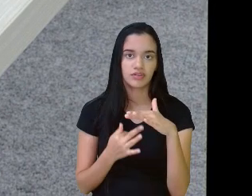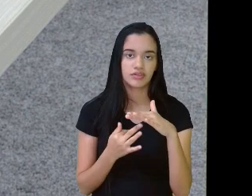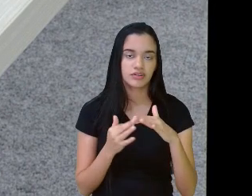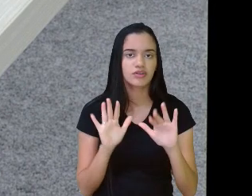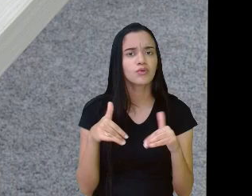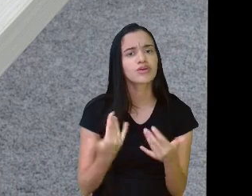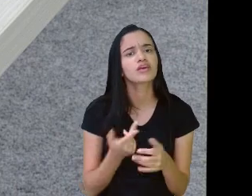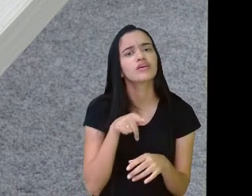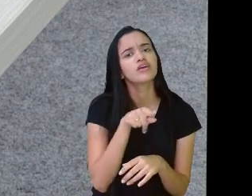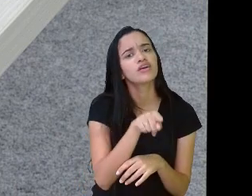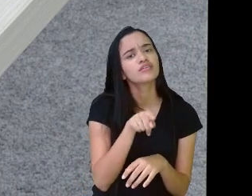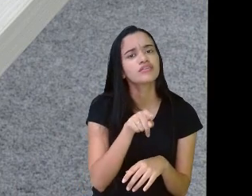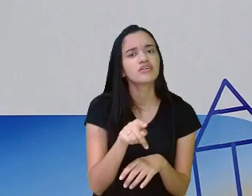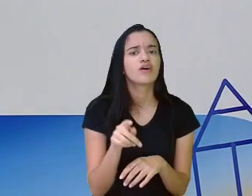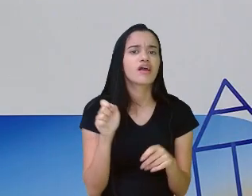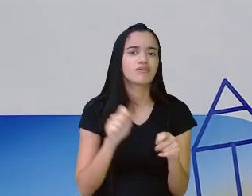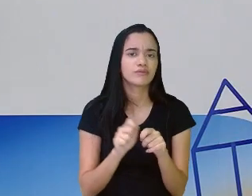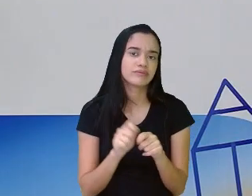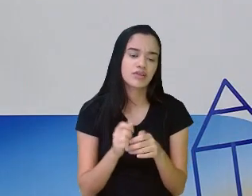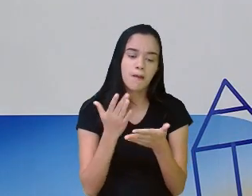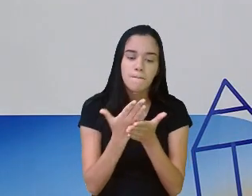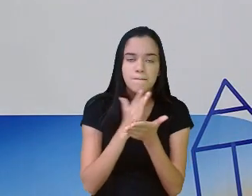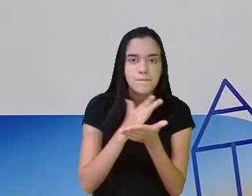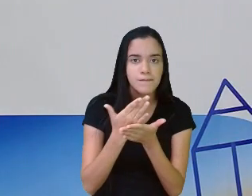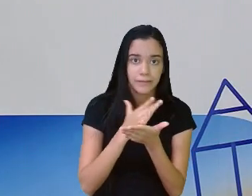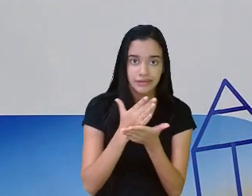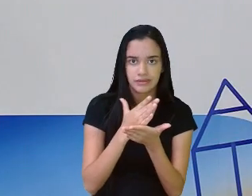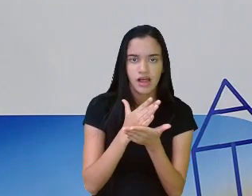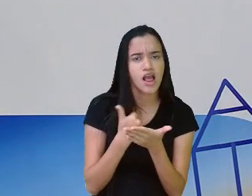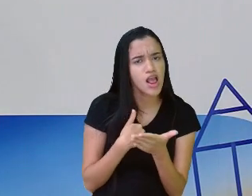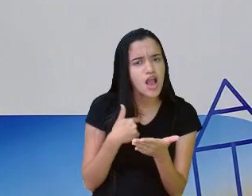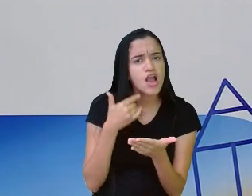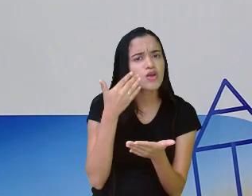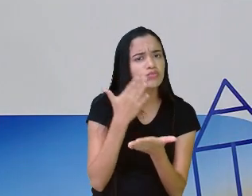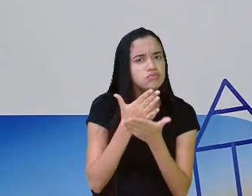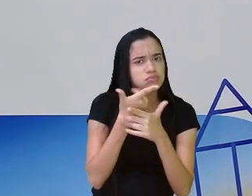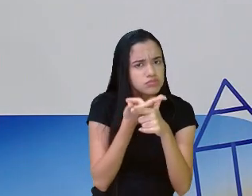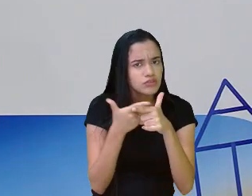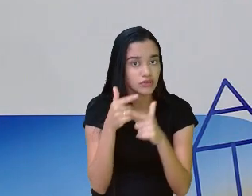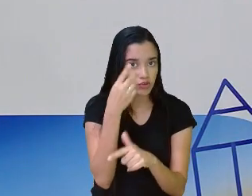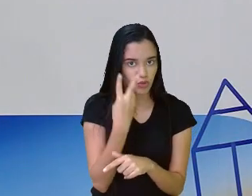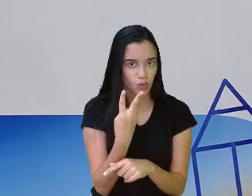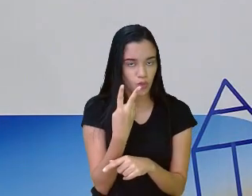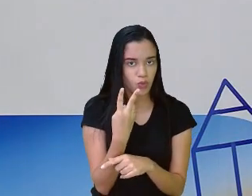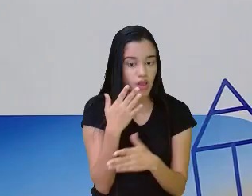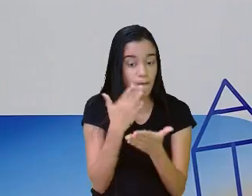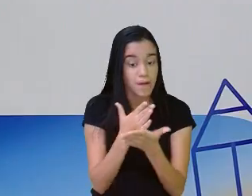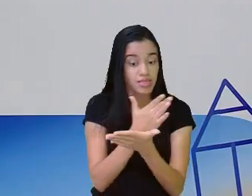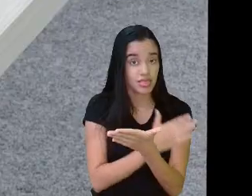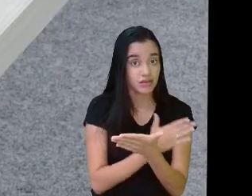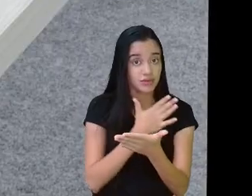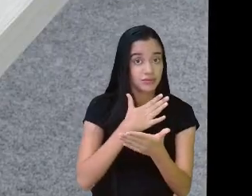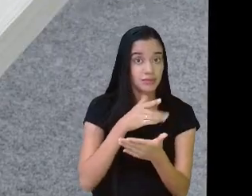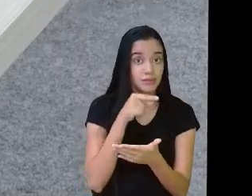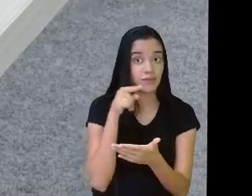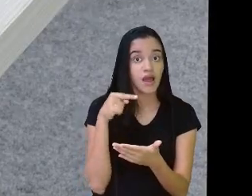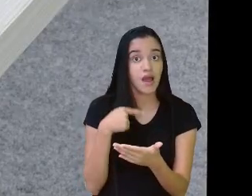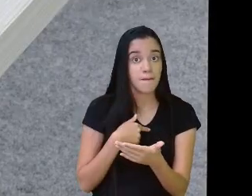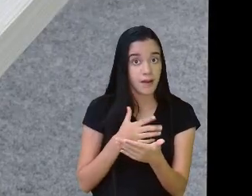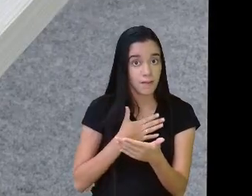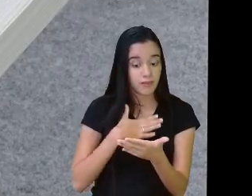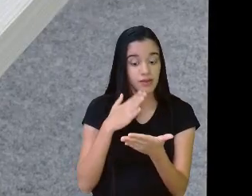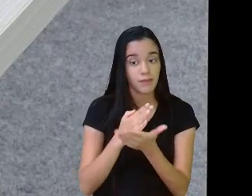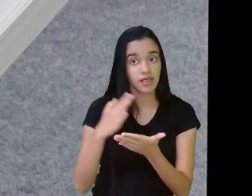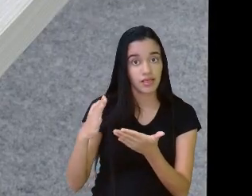o que a senhora fez? Metade. Metade. Eu não dividi em 2? Metade para ela, metade